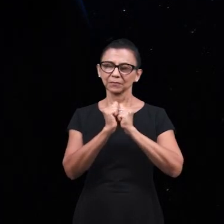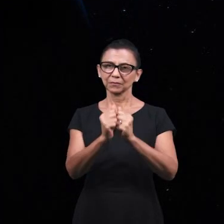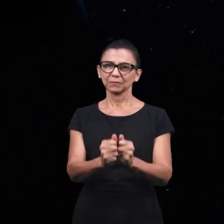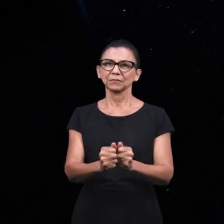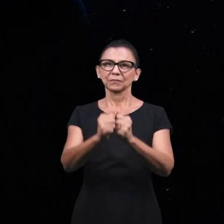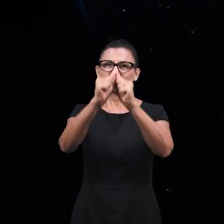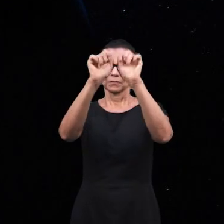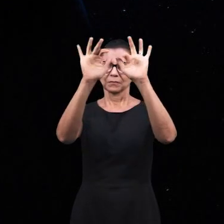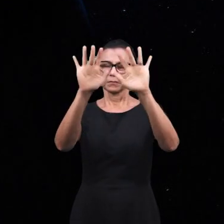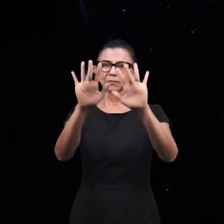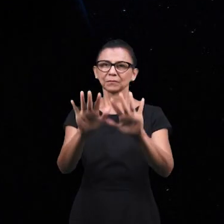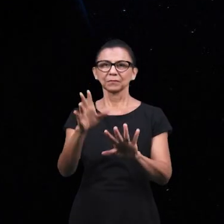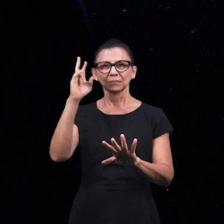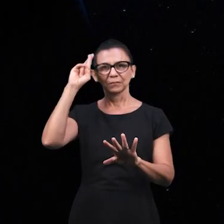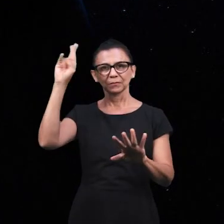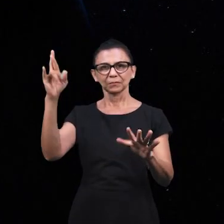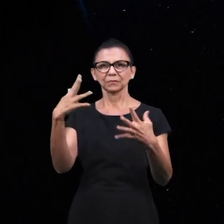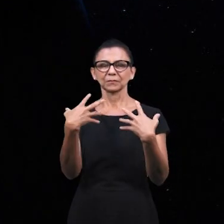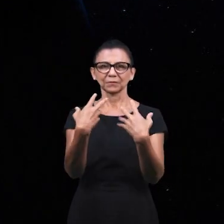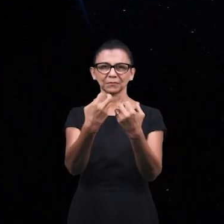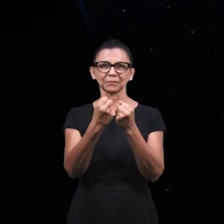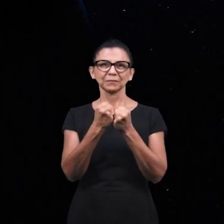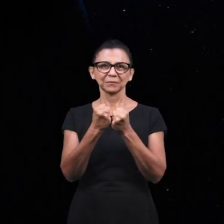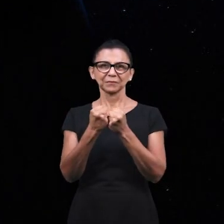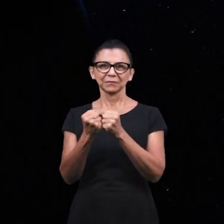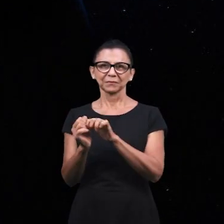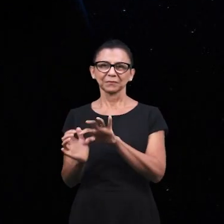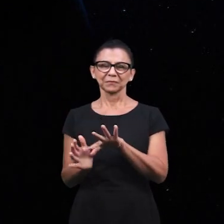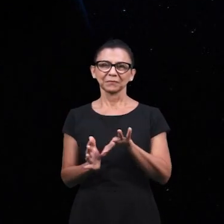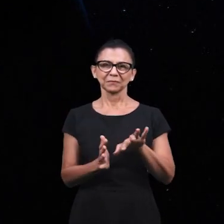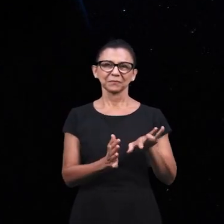juntos receberemos uma grande bênção do Senhor.